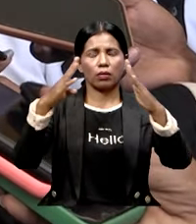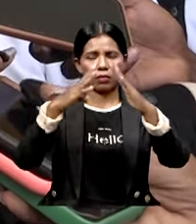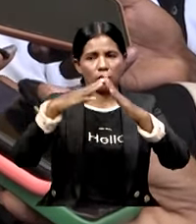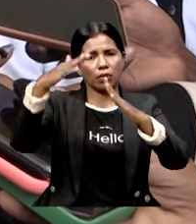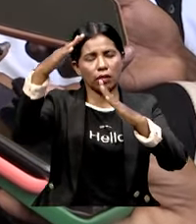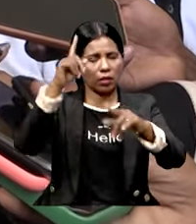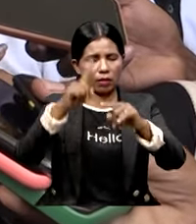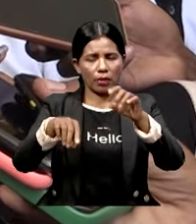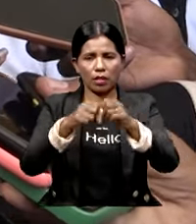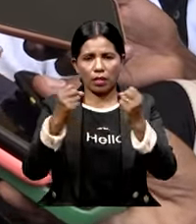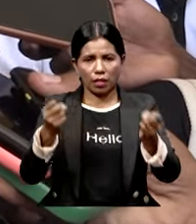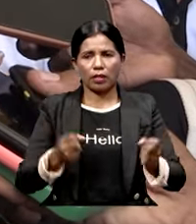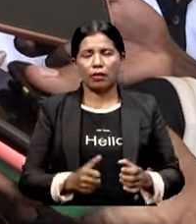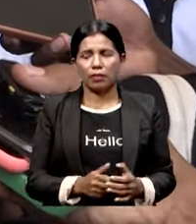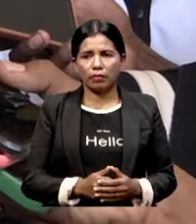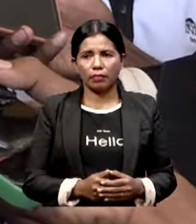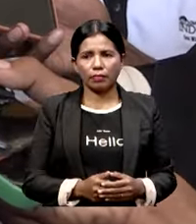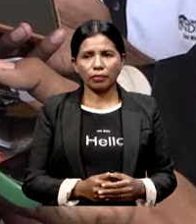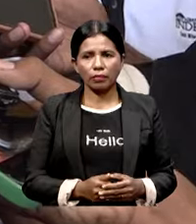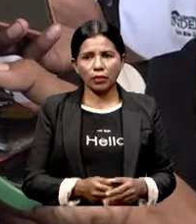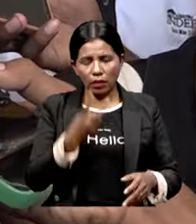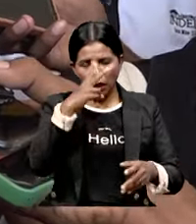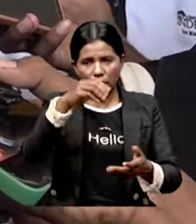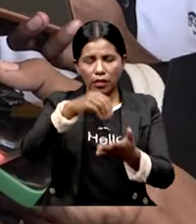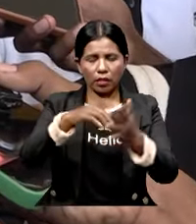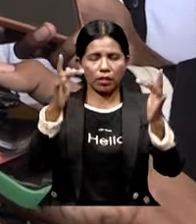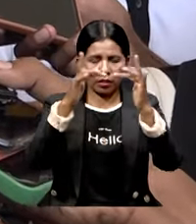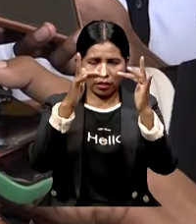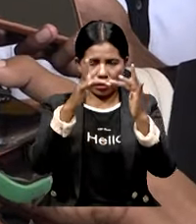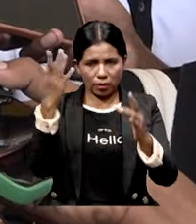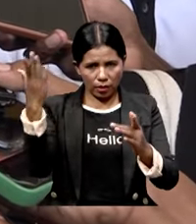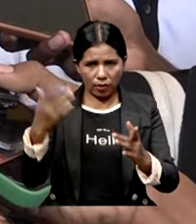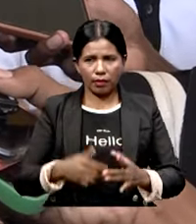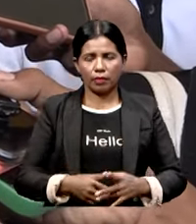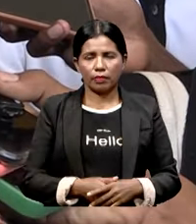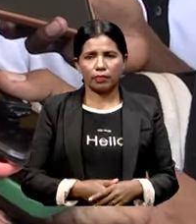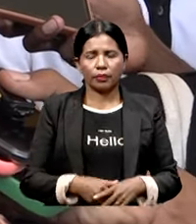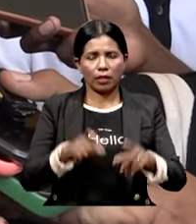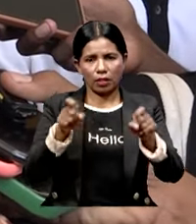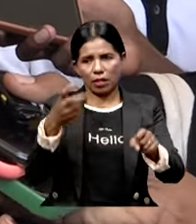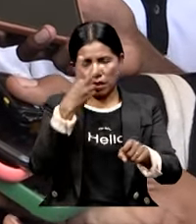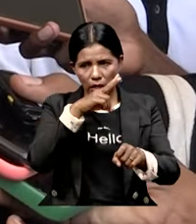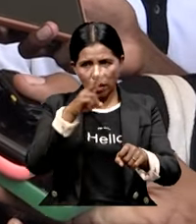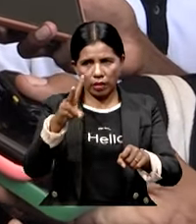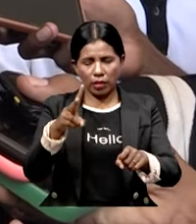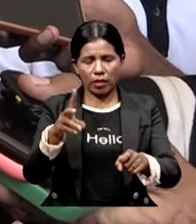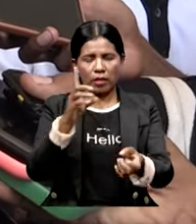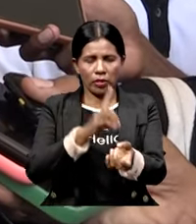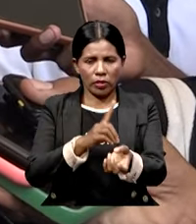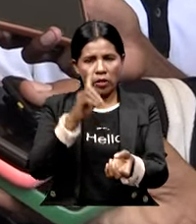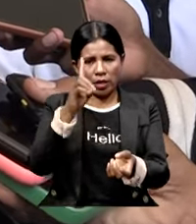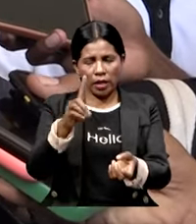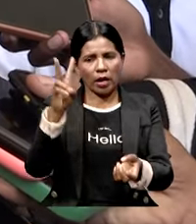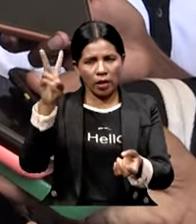la velha cua, a reta, o internet, e na tem que haver enfermeiro ir à